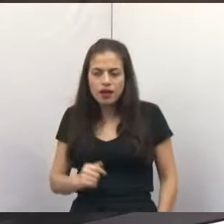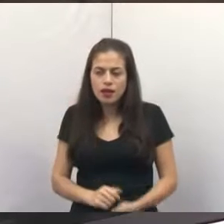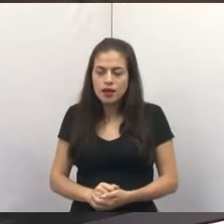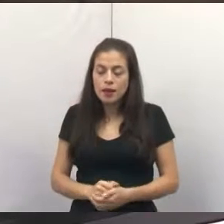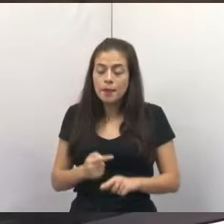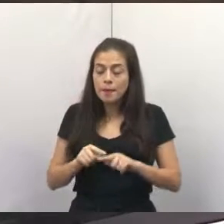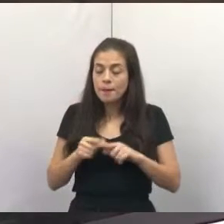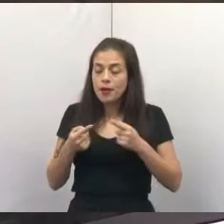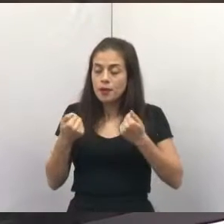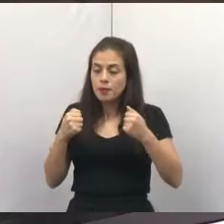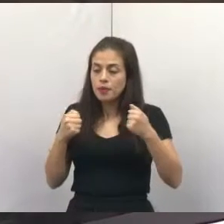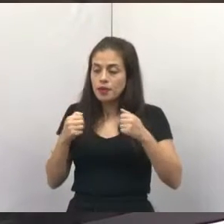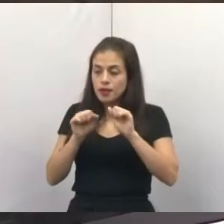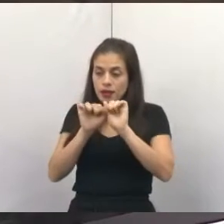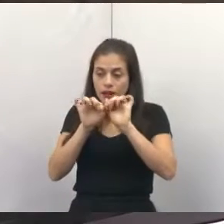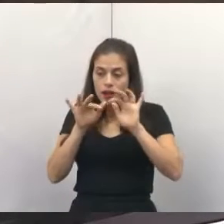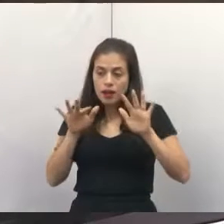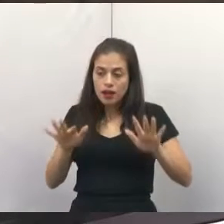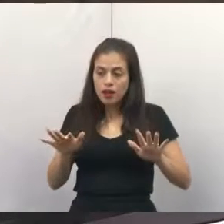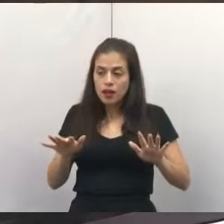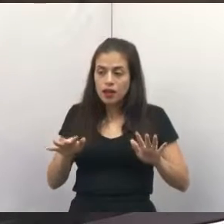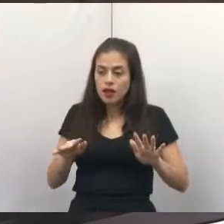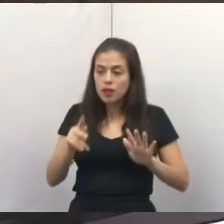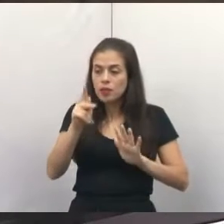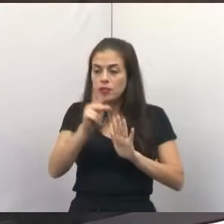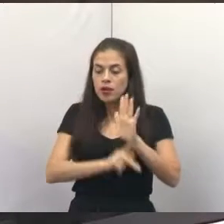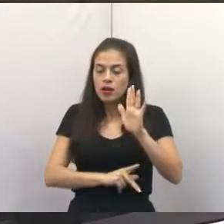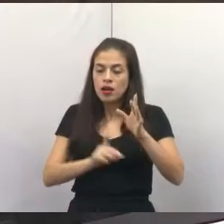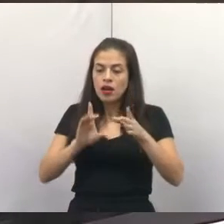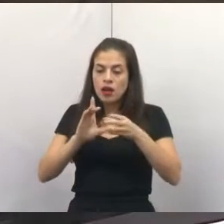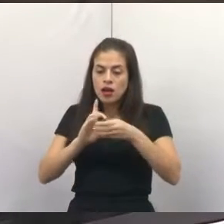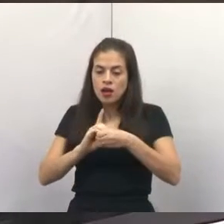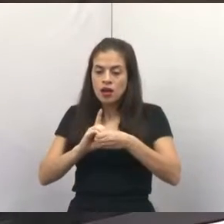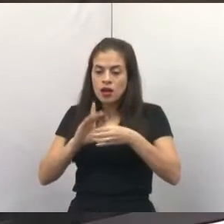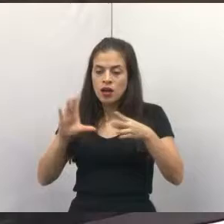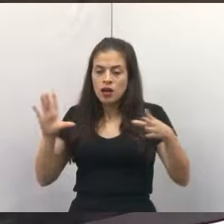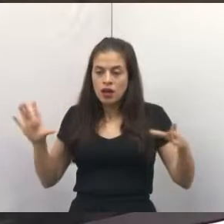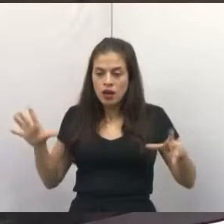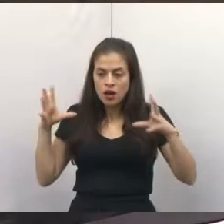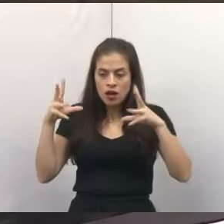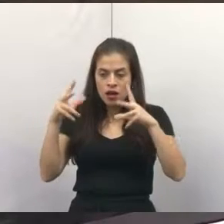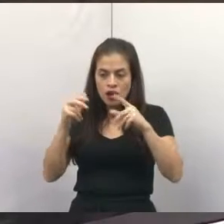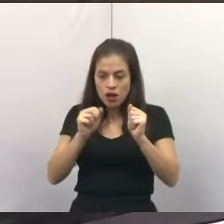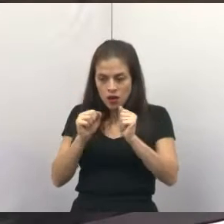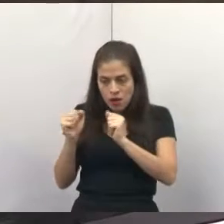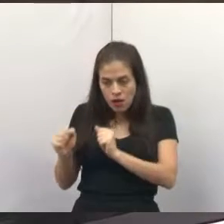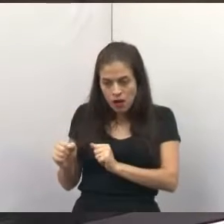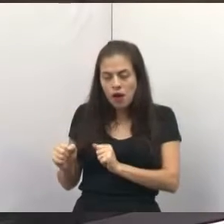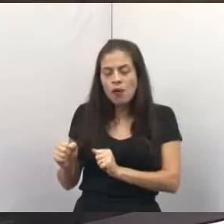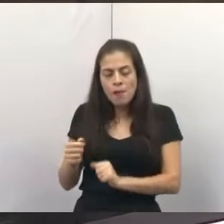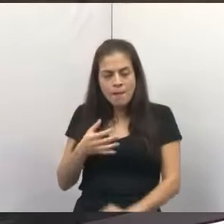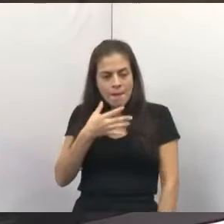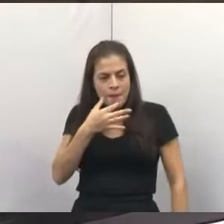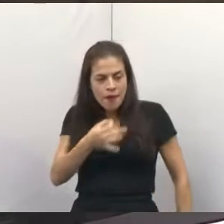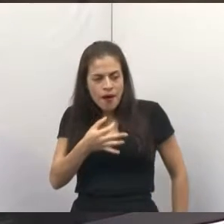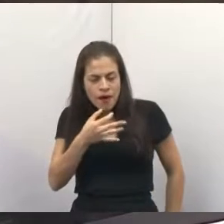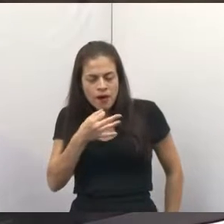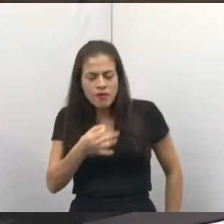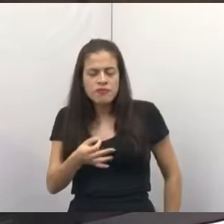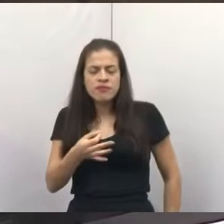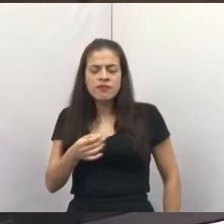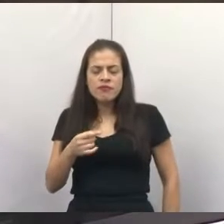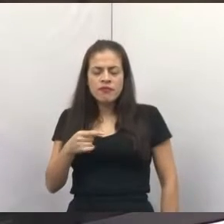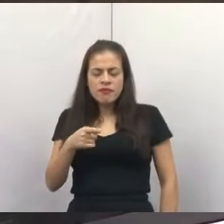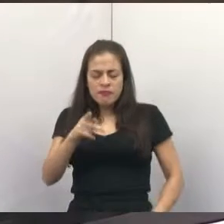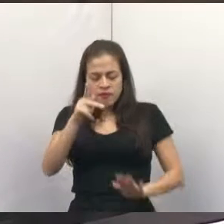é um projeto democrático, todos puderam dar suas sugestões. Obviamente, a gente também, nesse projeto